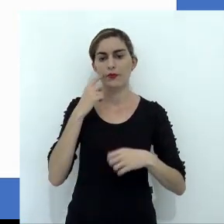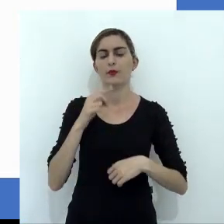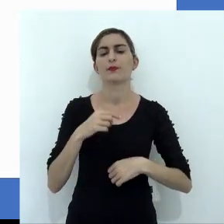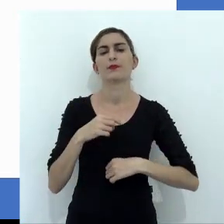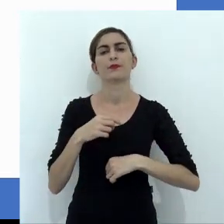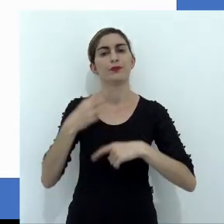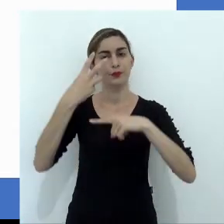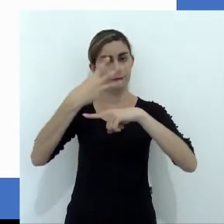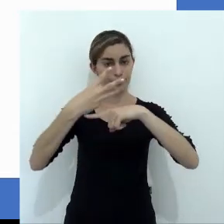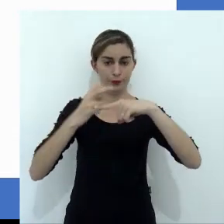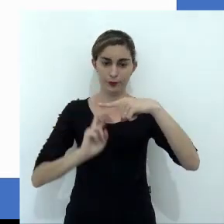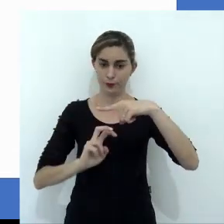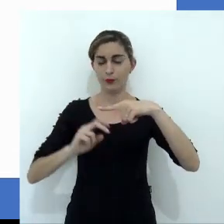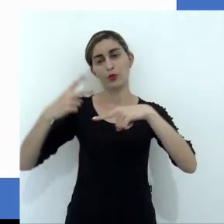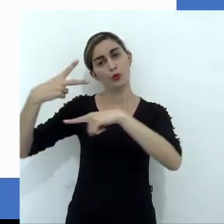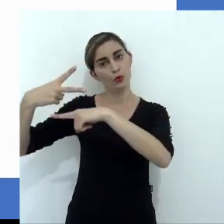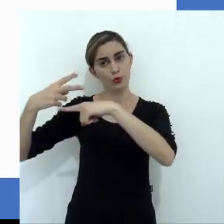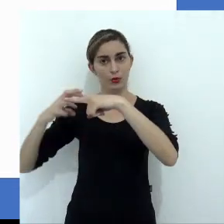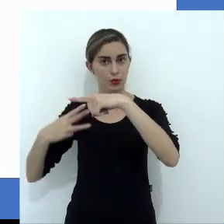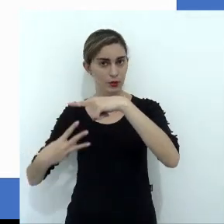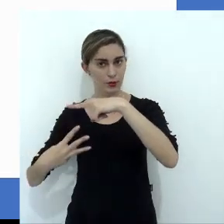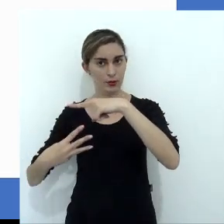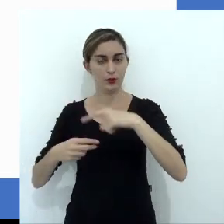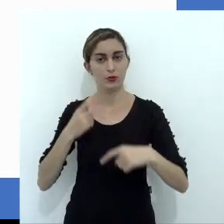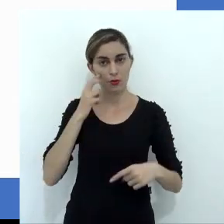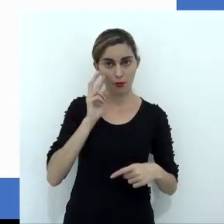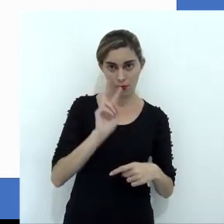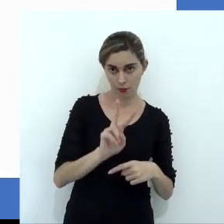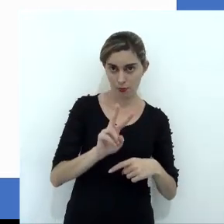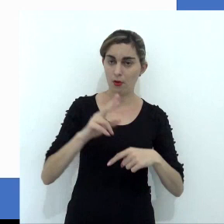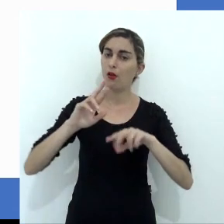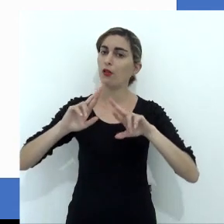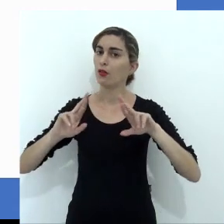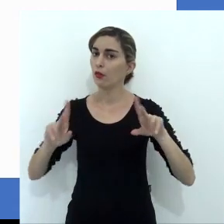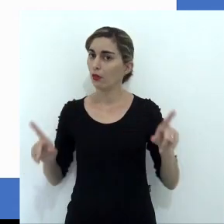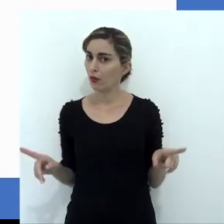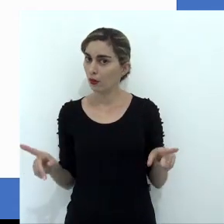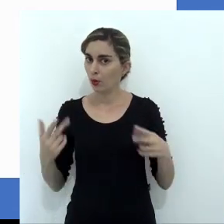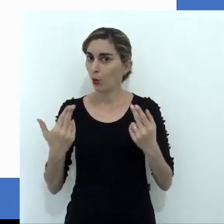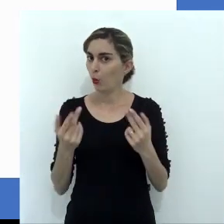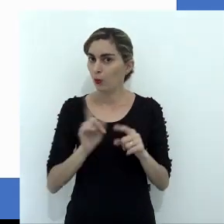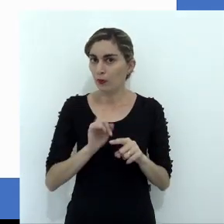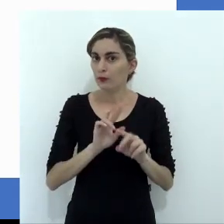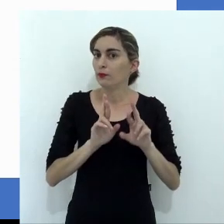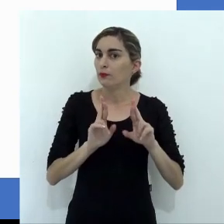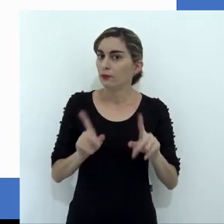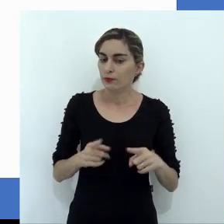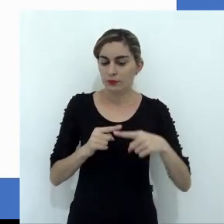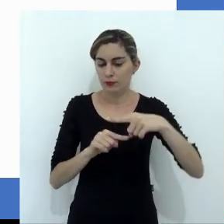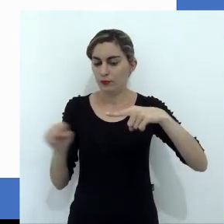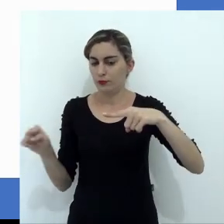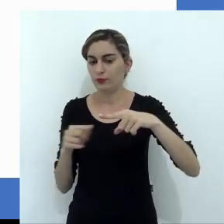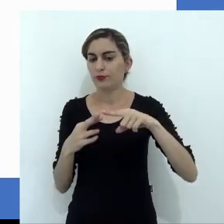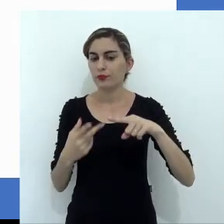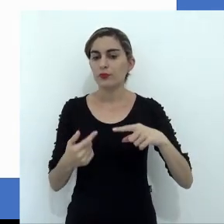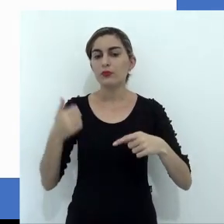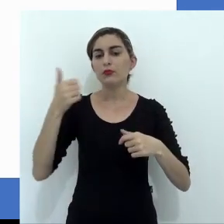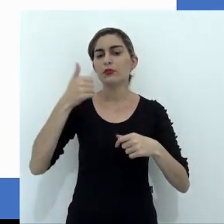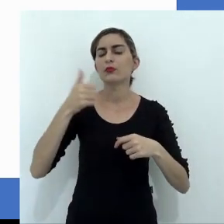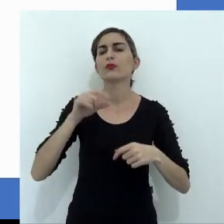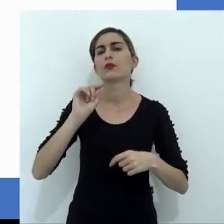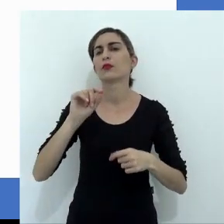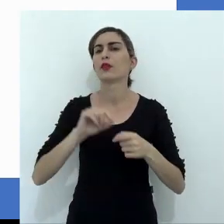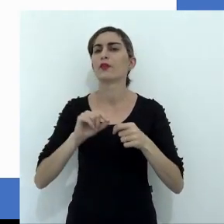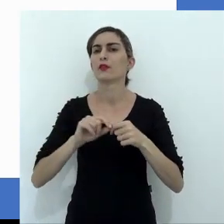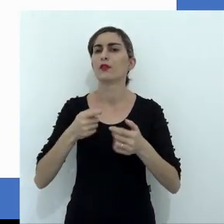ó, 3/5 e 2/3. Observe, os denominadores não são iguais. Então vamos lá. O primeiro passo, o que é que